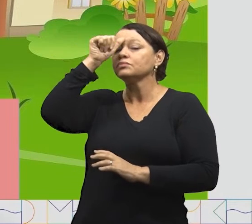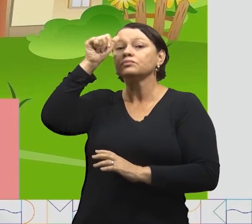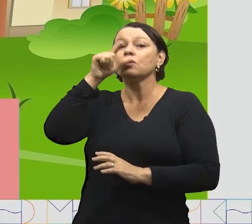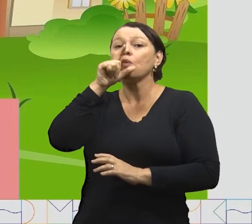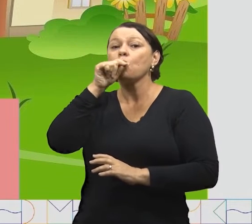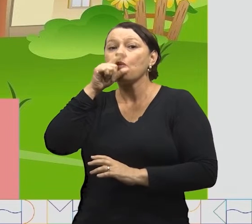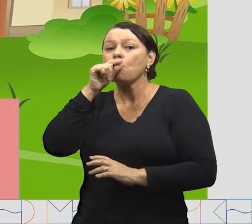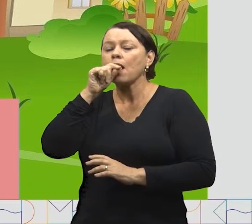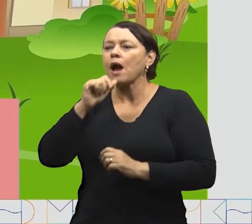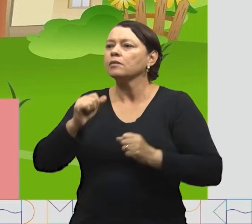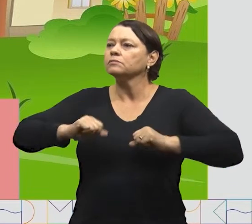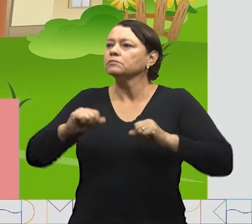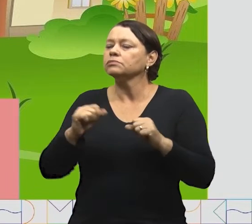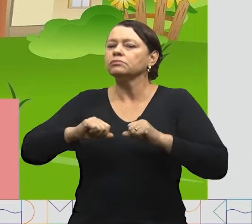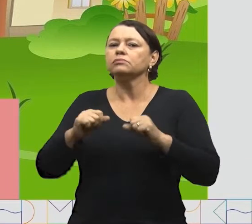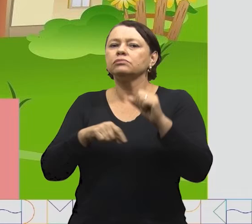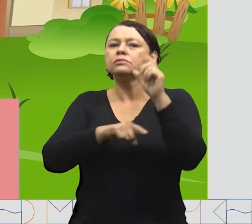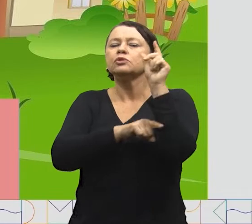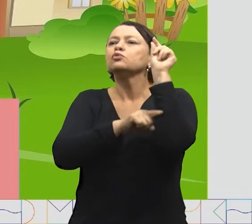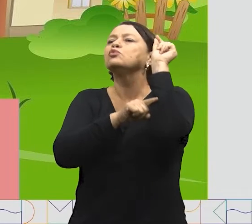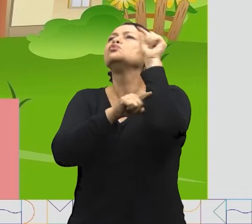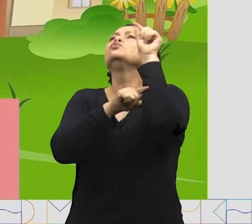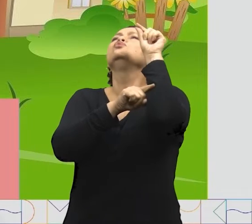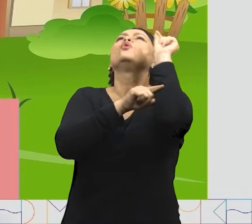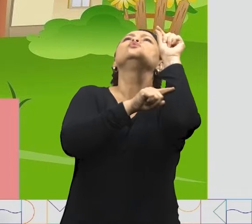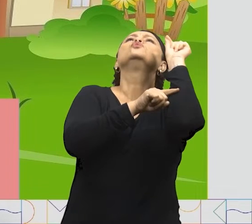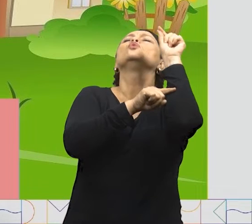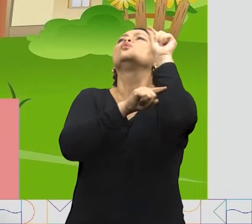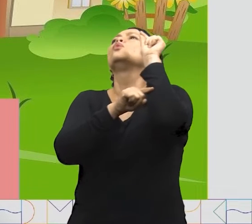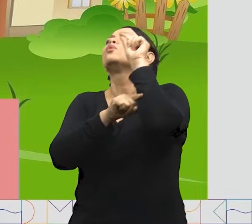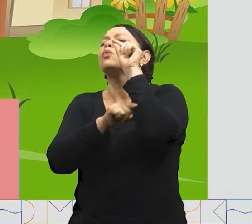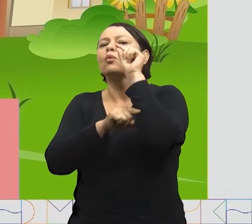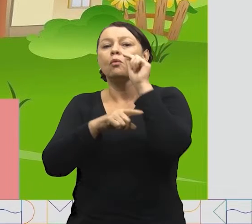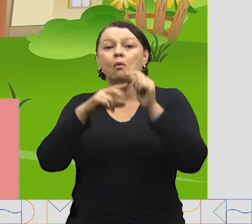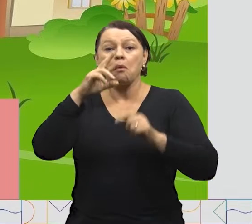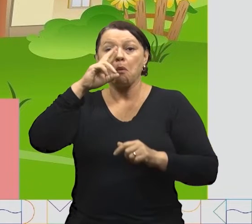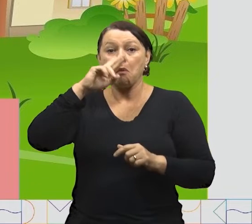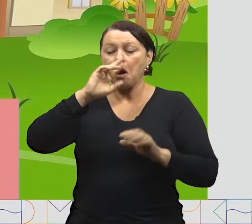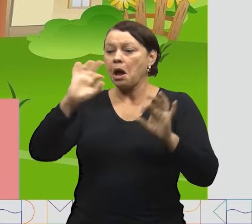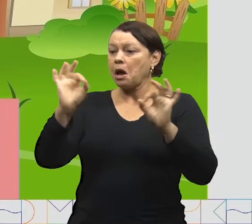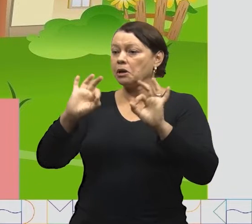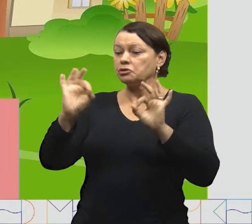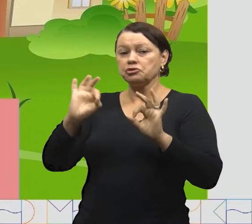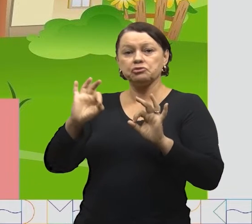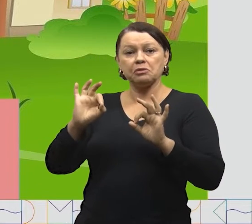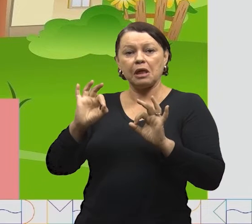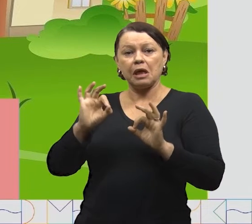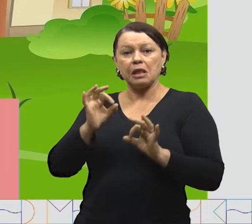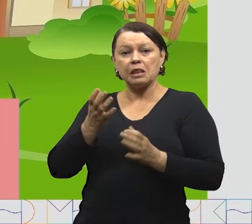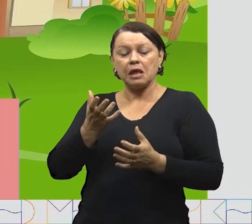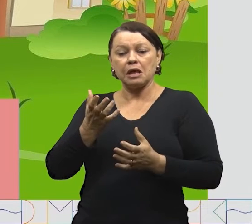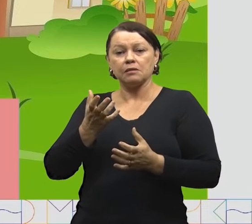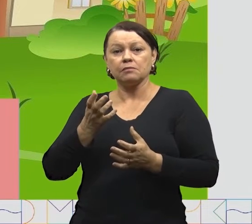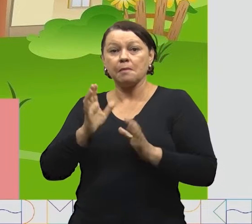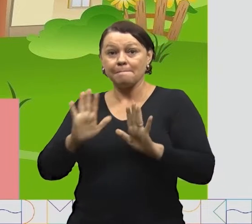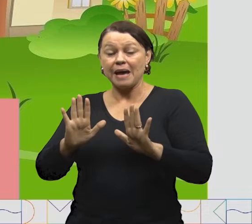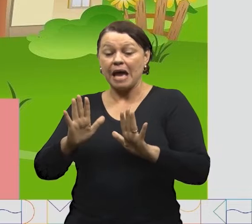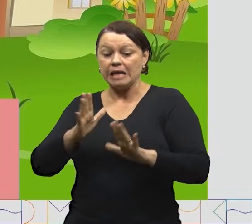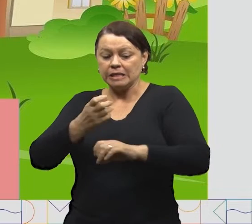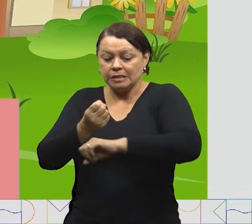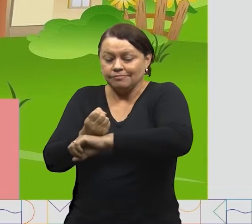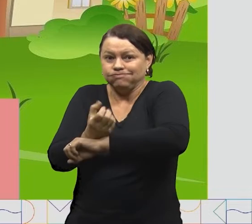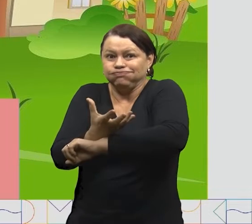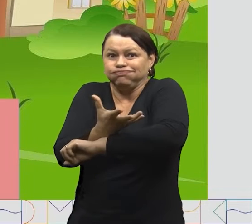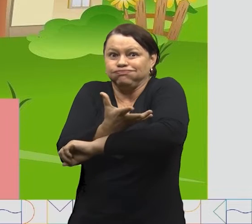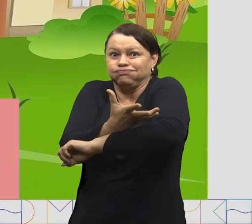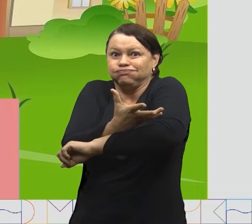asas e cantou. O ratinho, por um triz, não morreu de susto. Arrepiou-se todo e disparou como